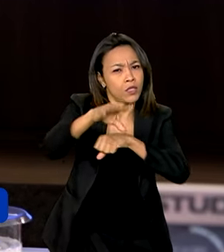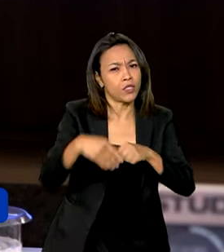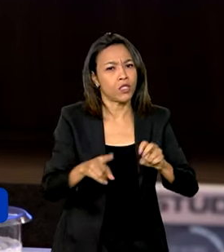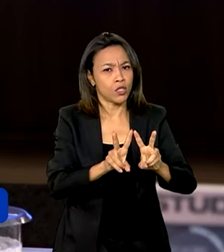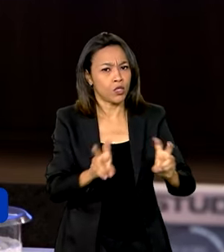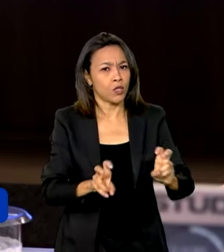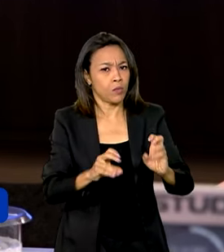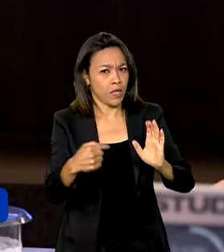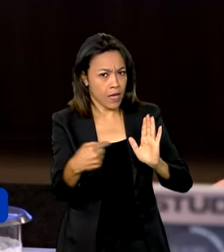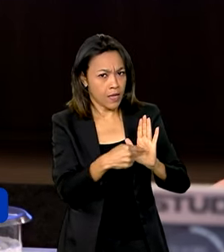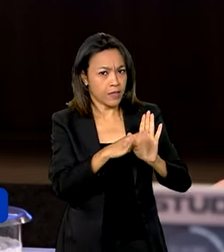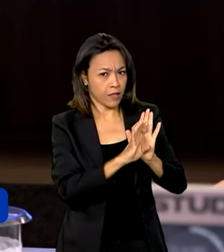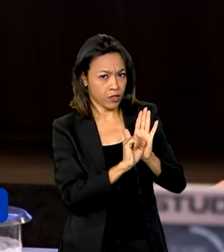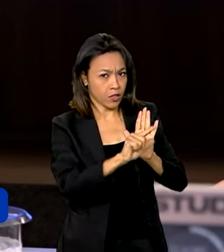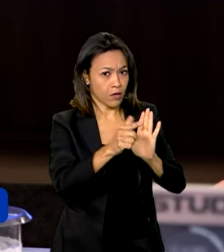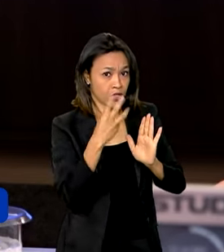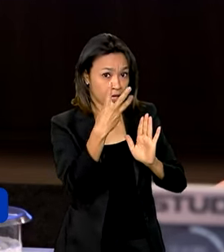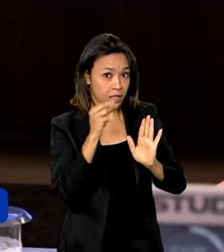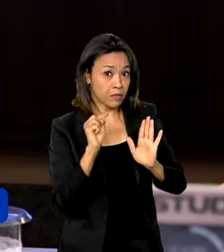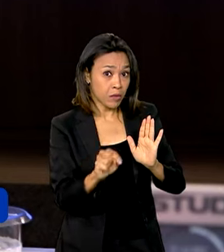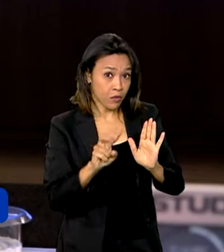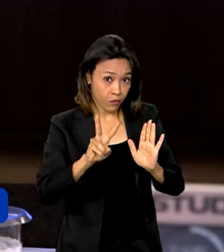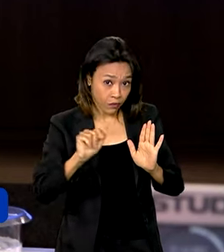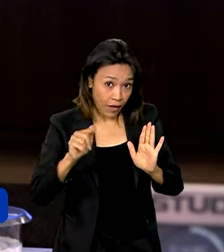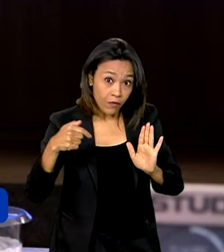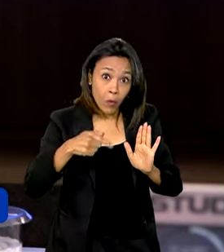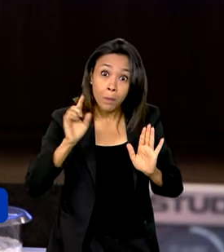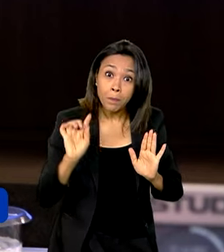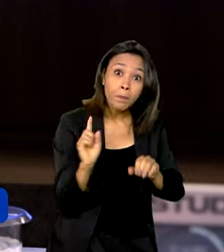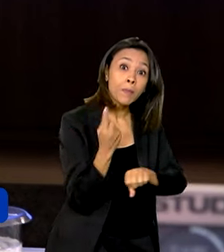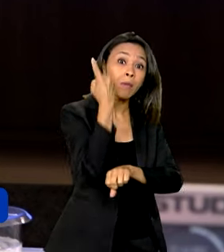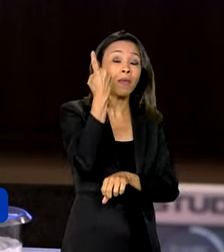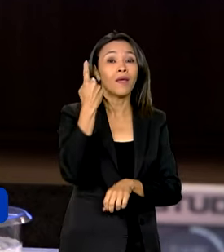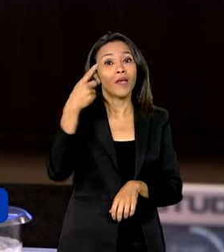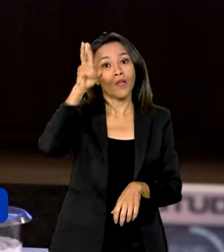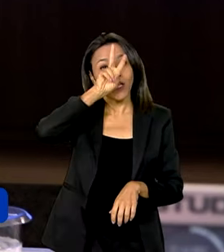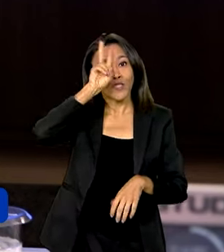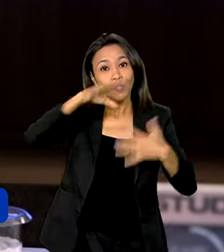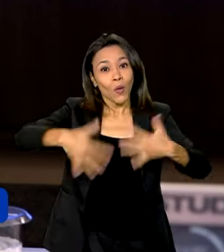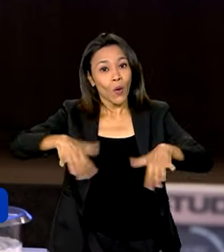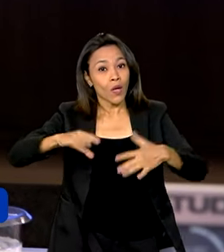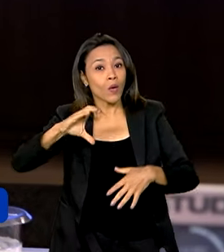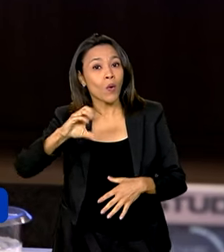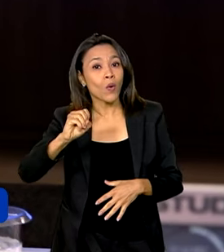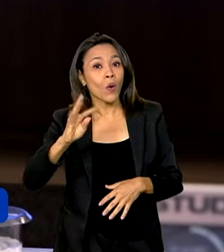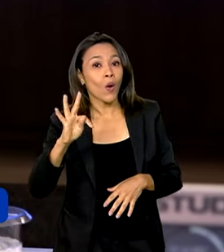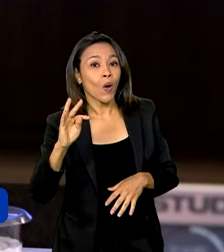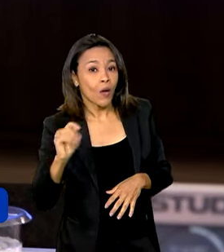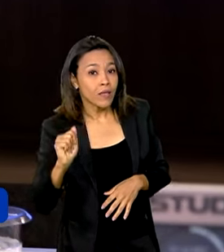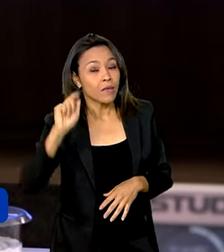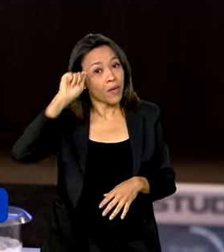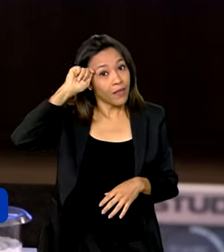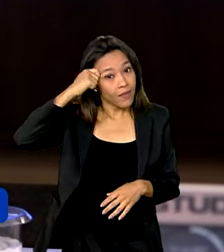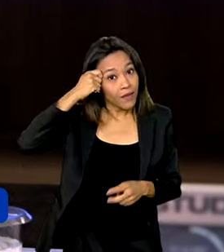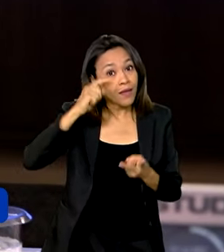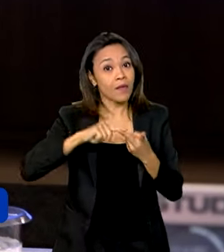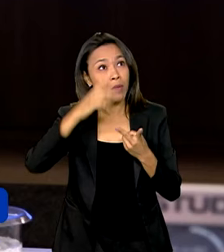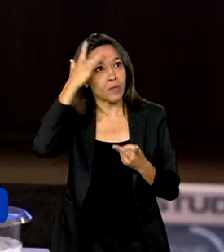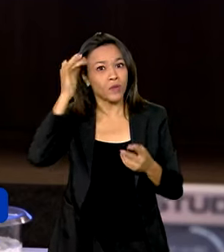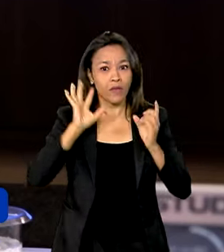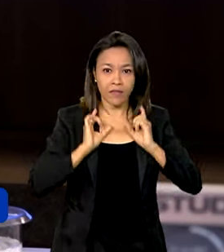3000 vagas foi o primeiro edital da história com cotas para negros em indígenas e pessoas com deficiência